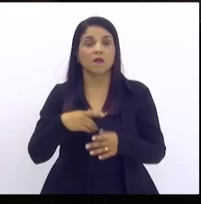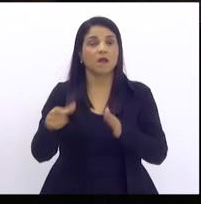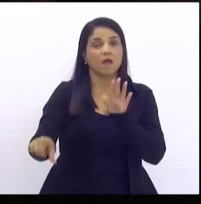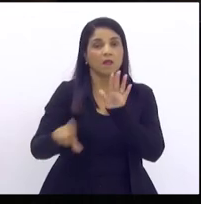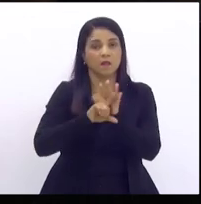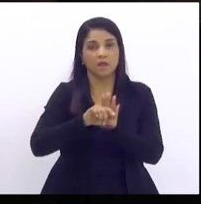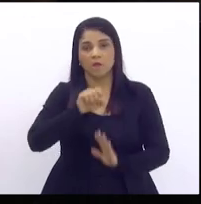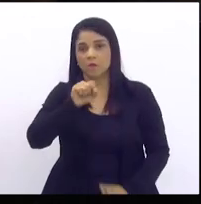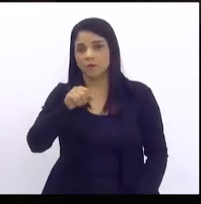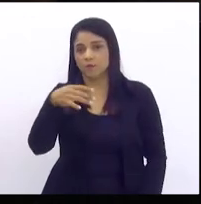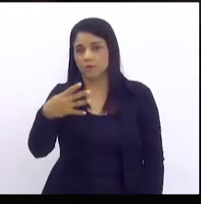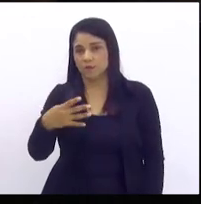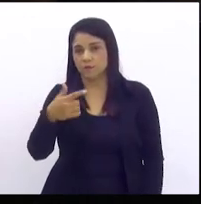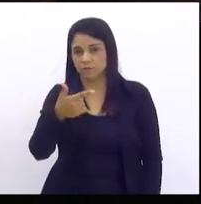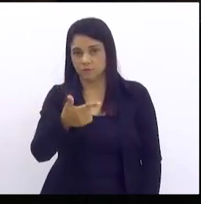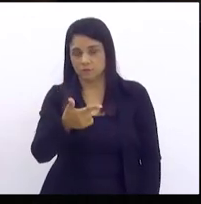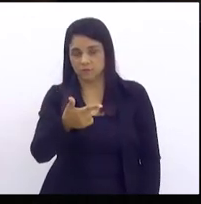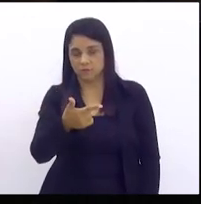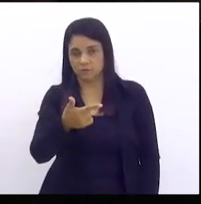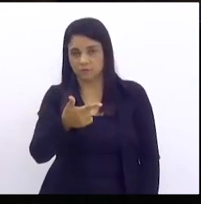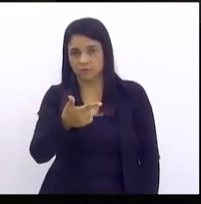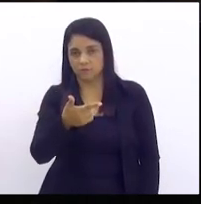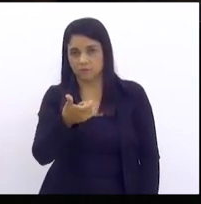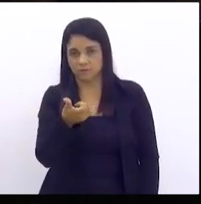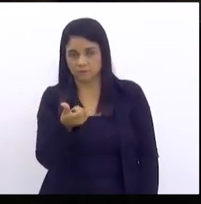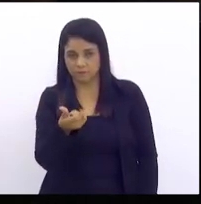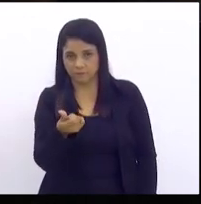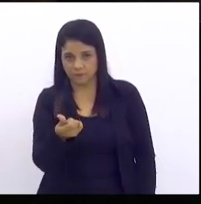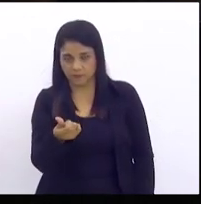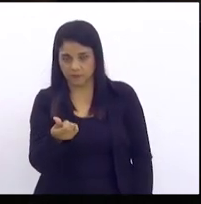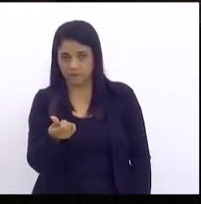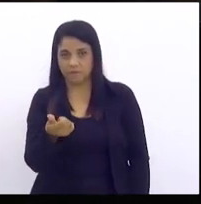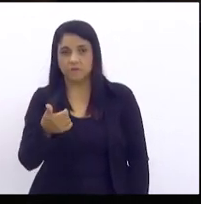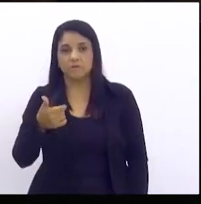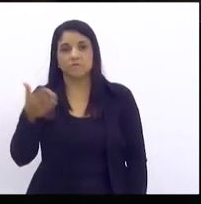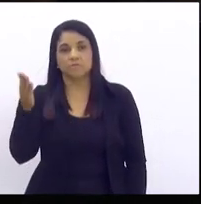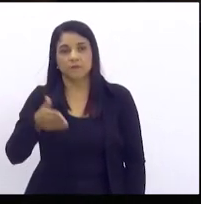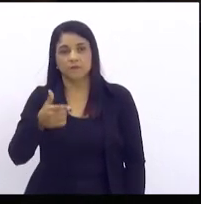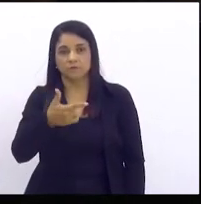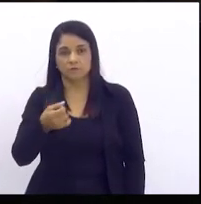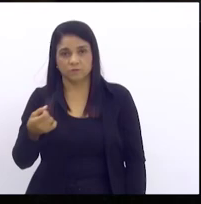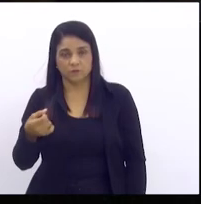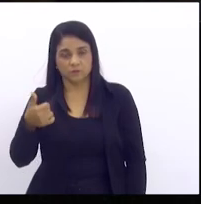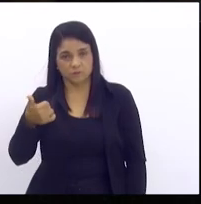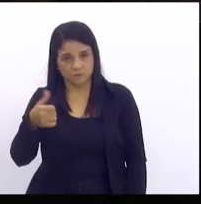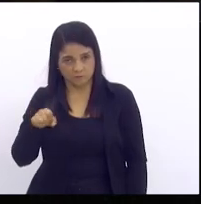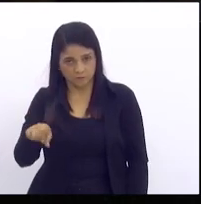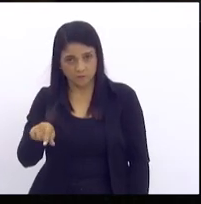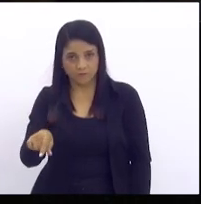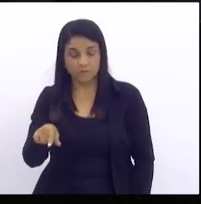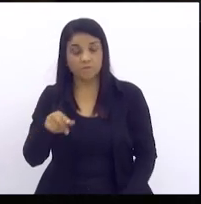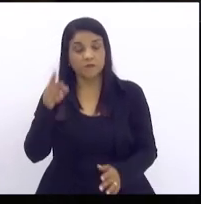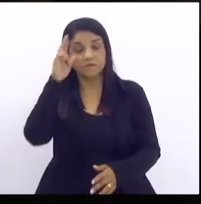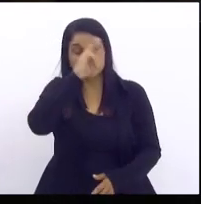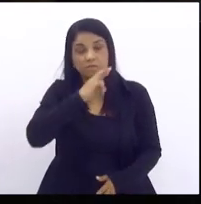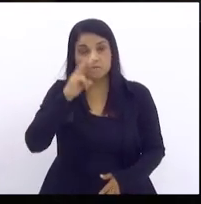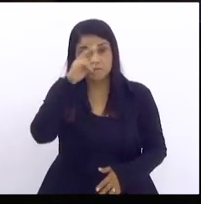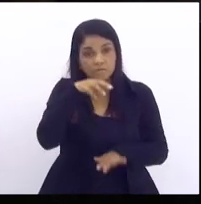8.426/19 deixava claro que, para inspecionar os veículos, tinha que